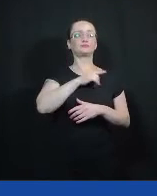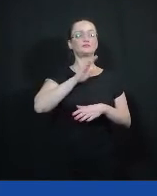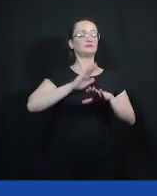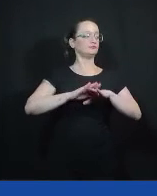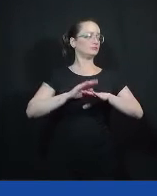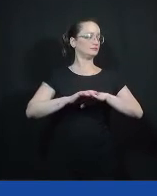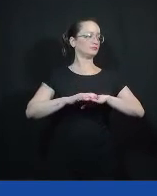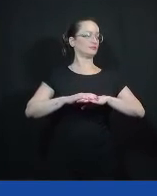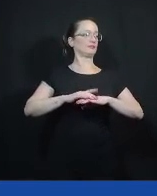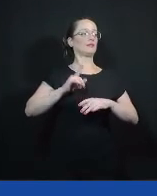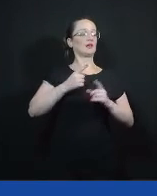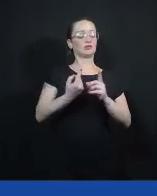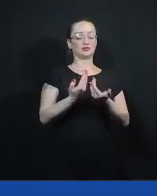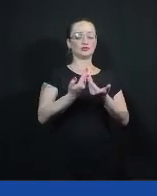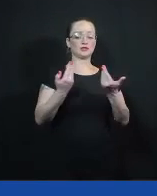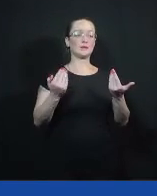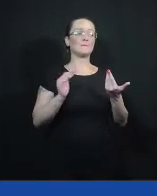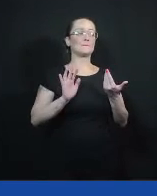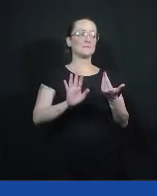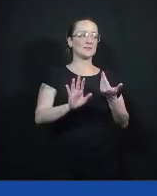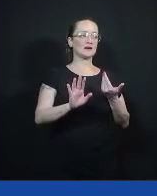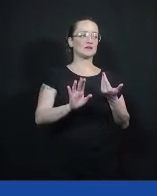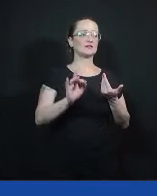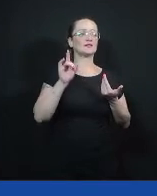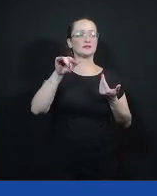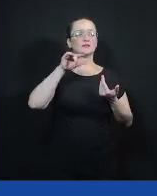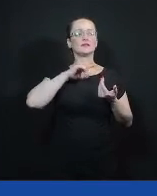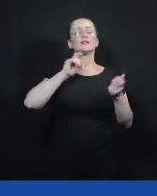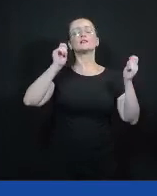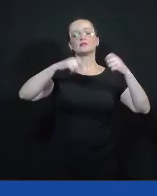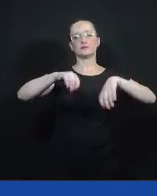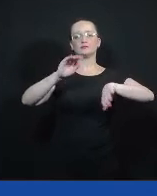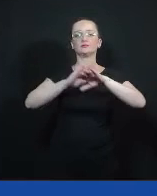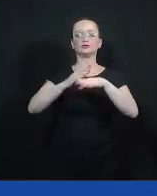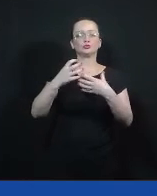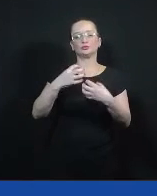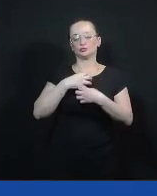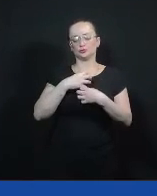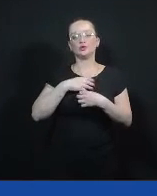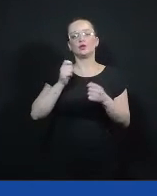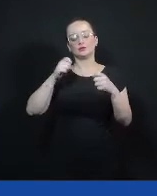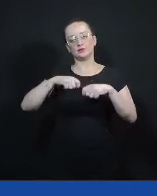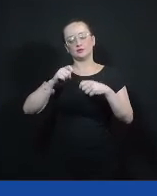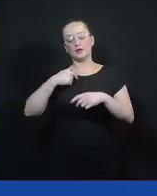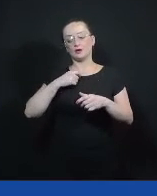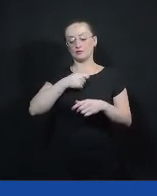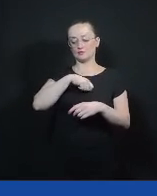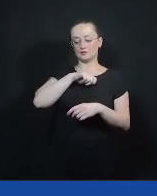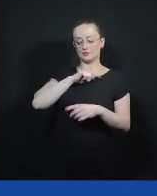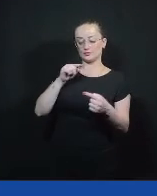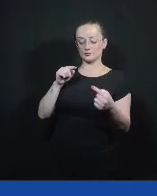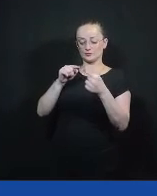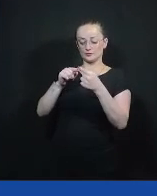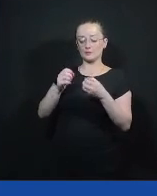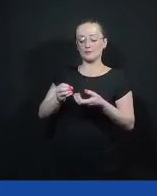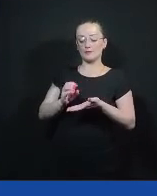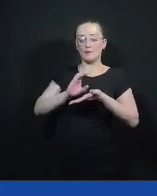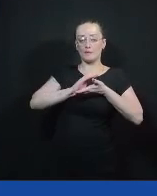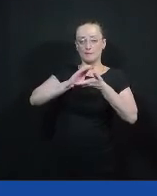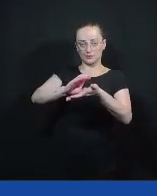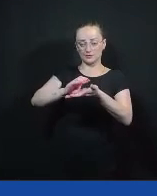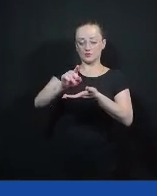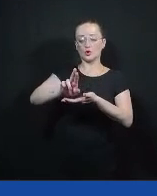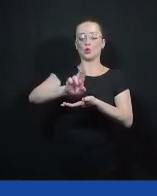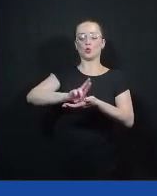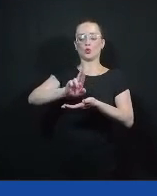difícil fazer isso à distância, mas isso tem sido feito de alguma forma. Essa fiscalização em relação a repasses, ao